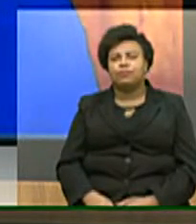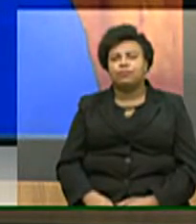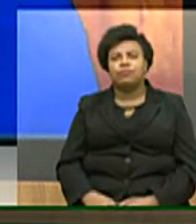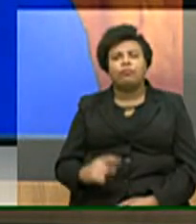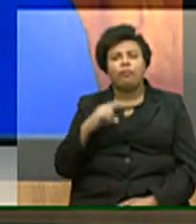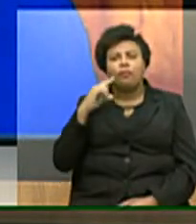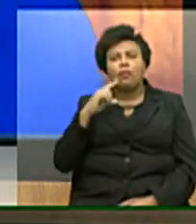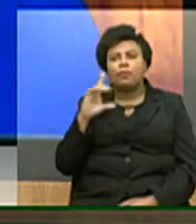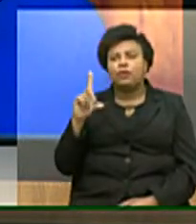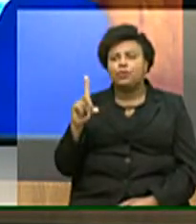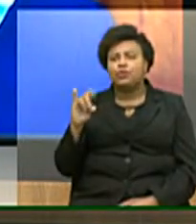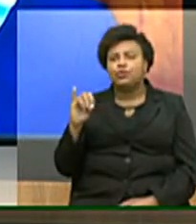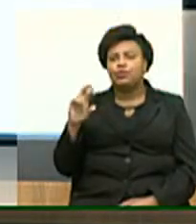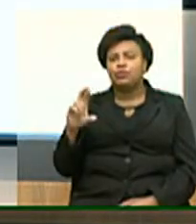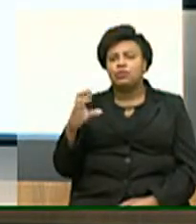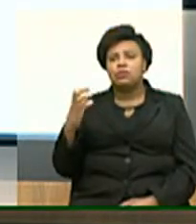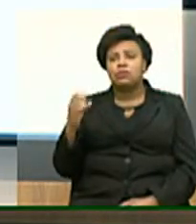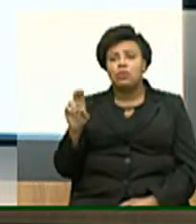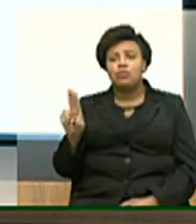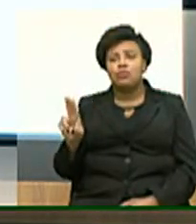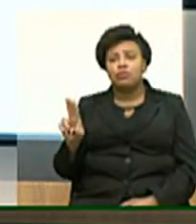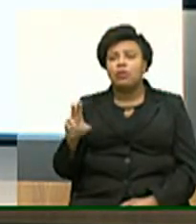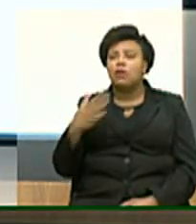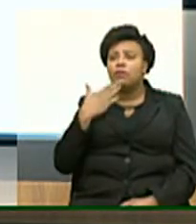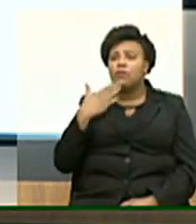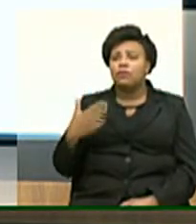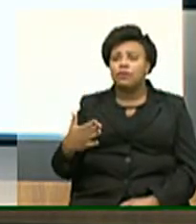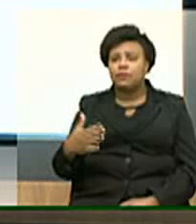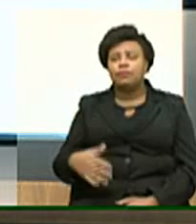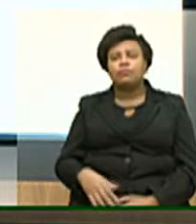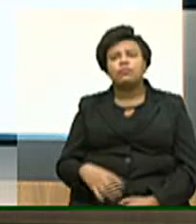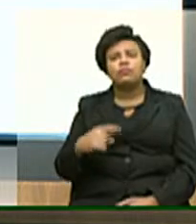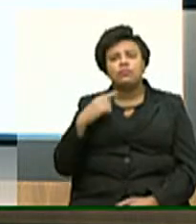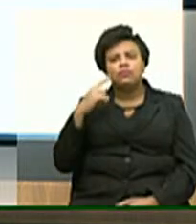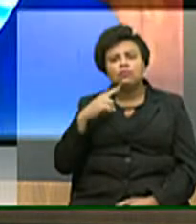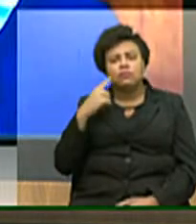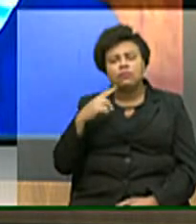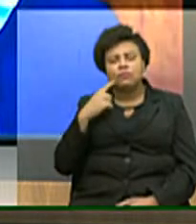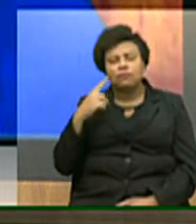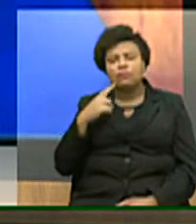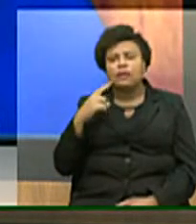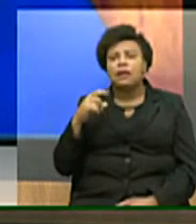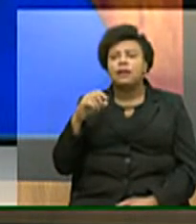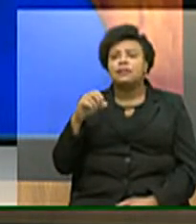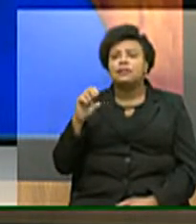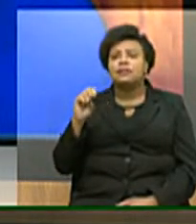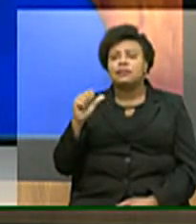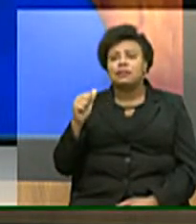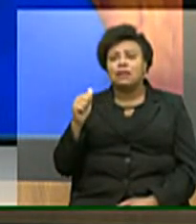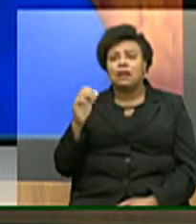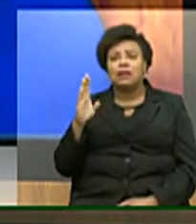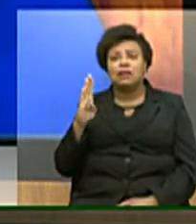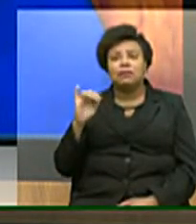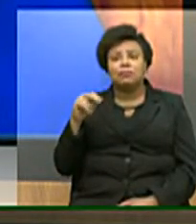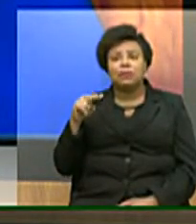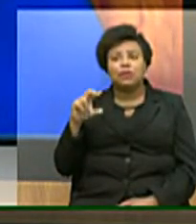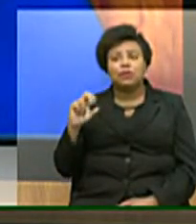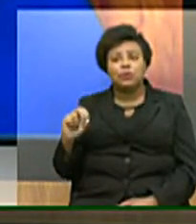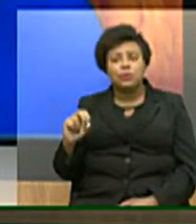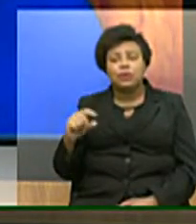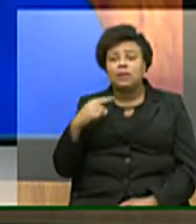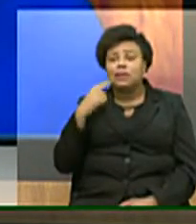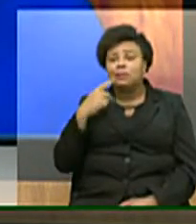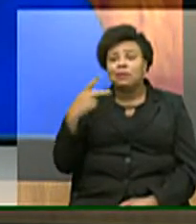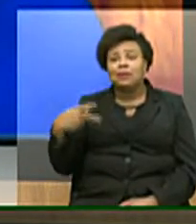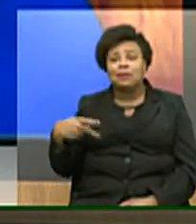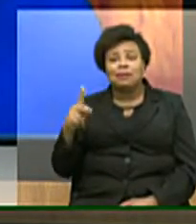Deputado Dirceu Franciscon. Favorável. Favorável, Franciscon. Deputado Elisandro Sabino. Deputada